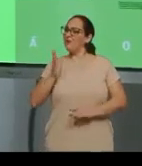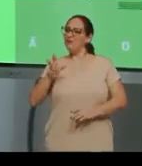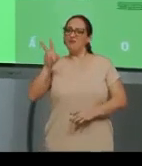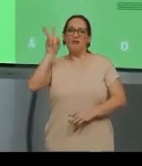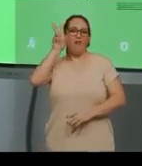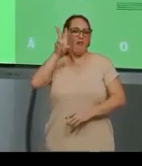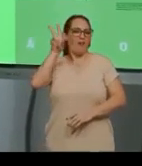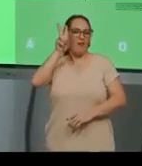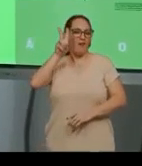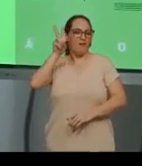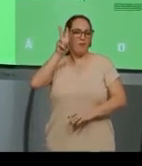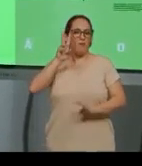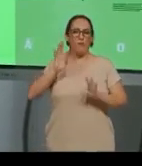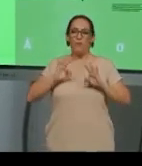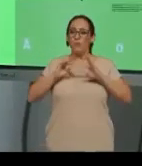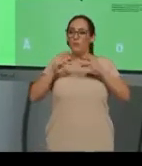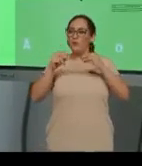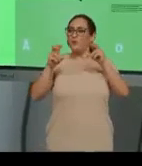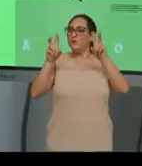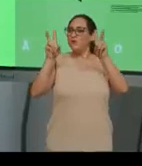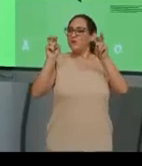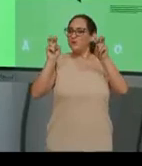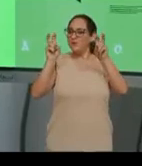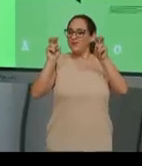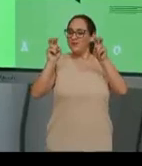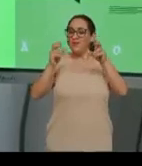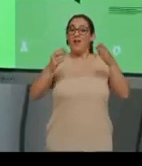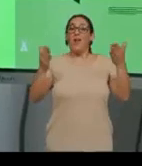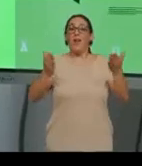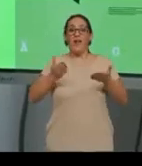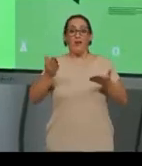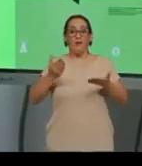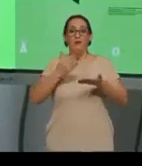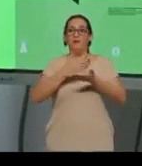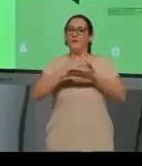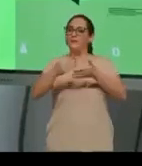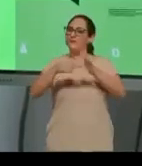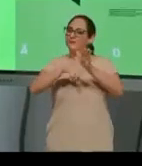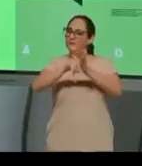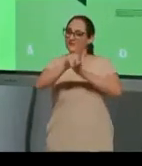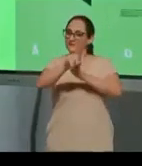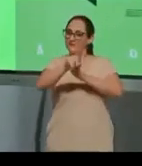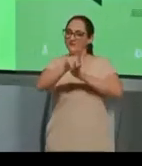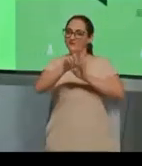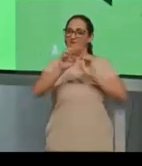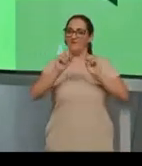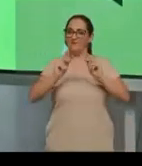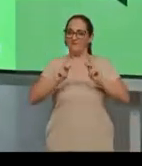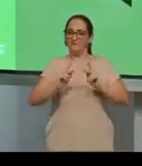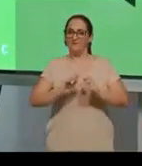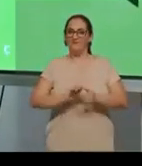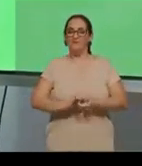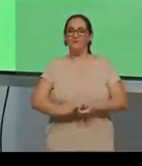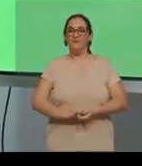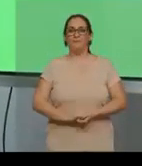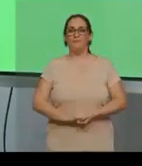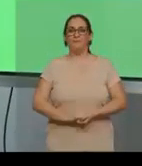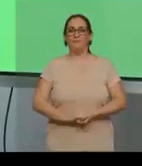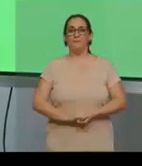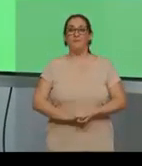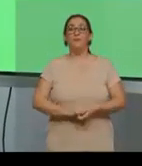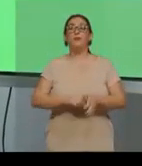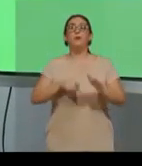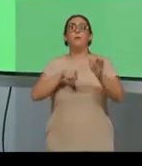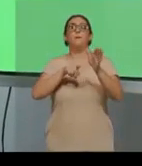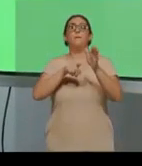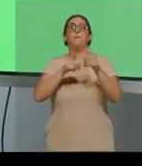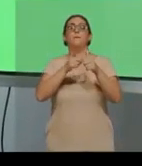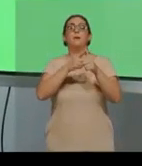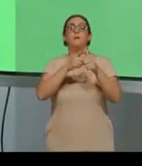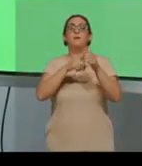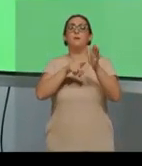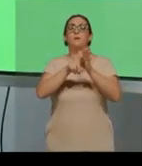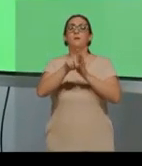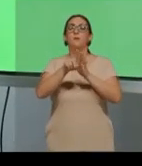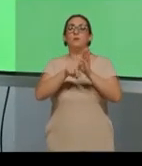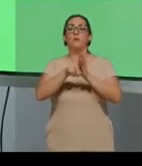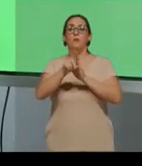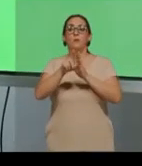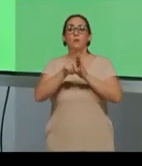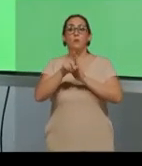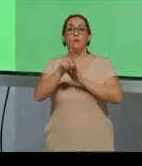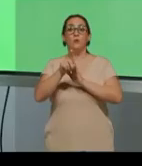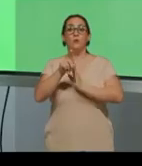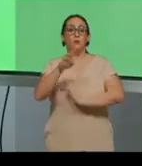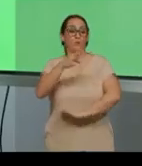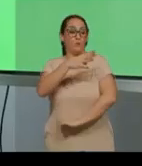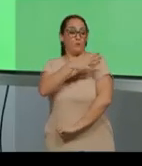professora Silvana e do professor Alexandre, vamos passar para as nossas perguntas. Vamos lá? A nossa primeira pergunta de hoje é uma dúvida